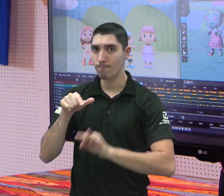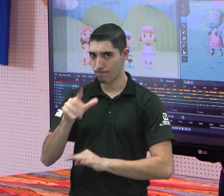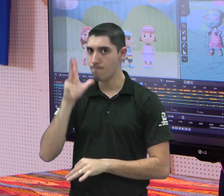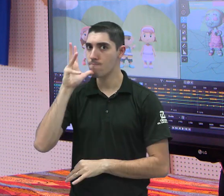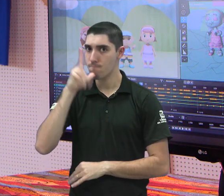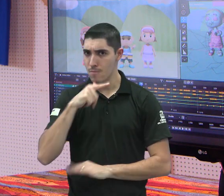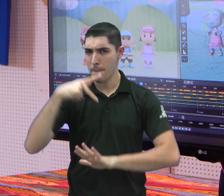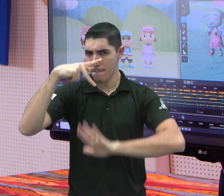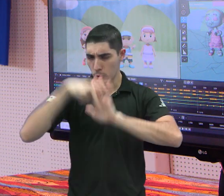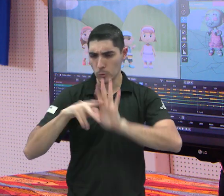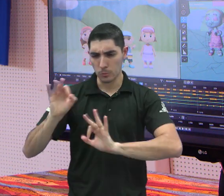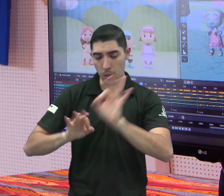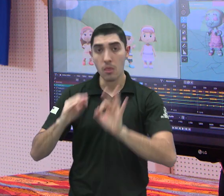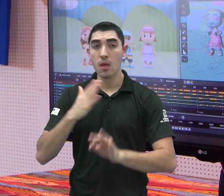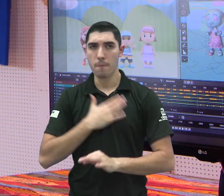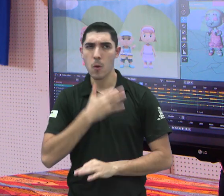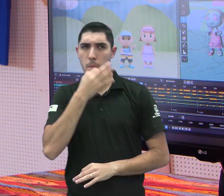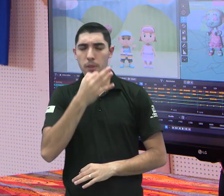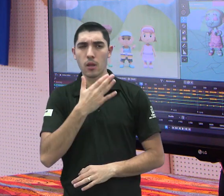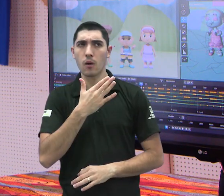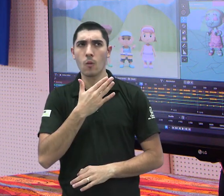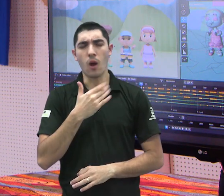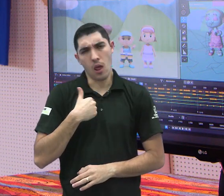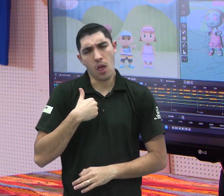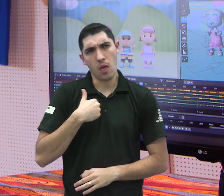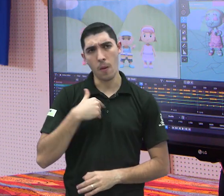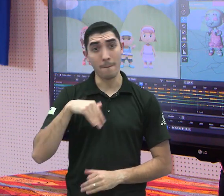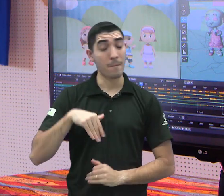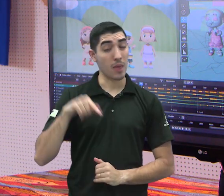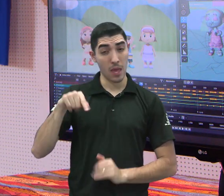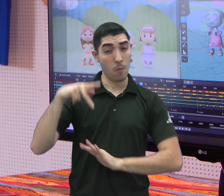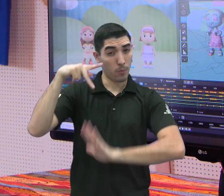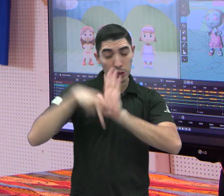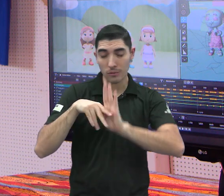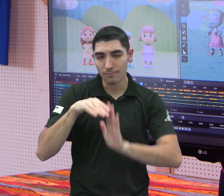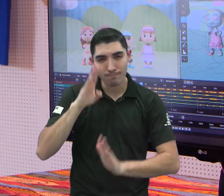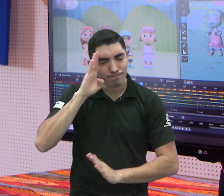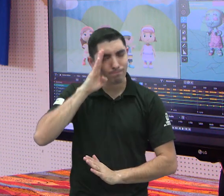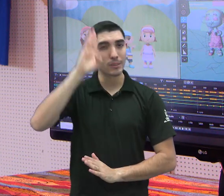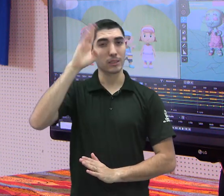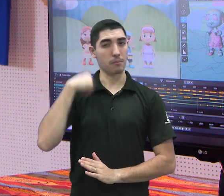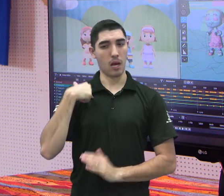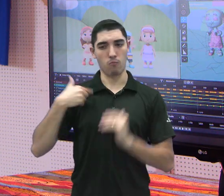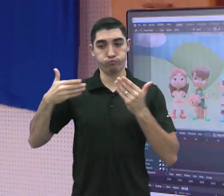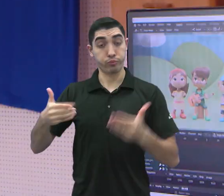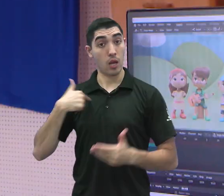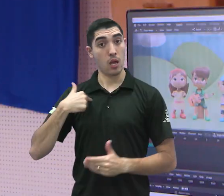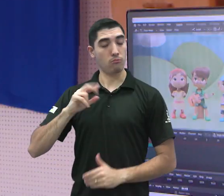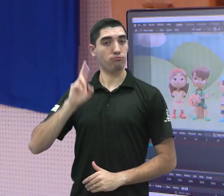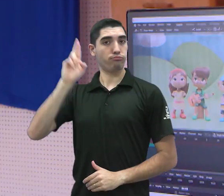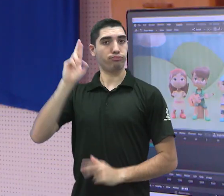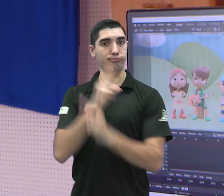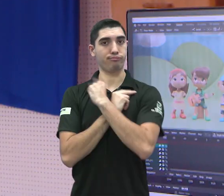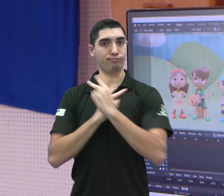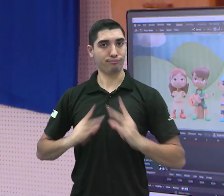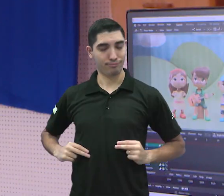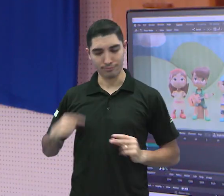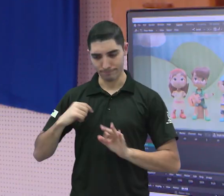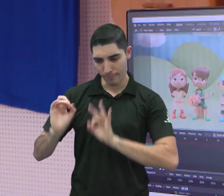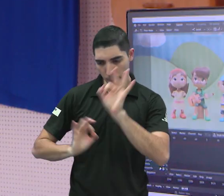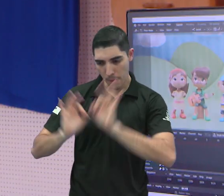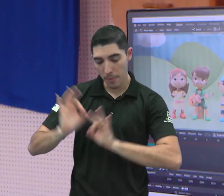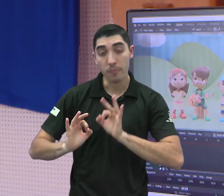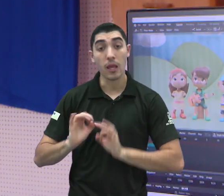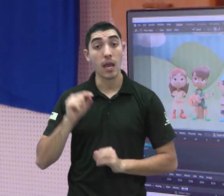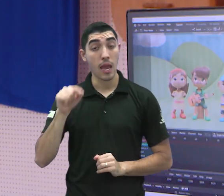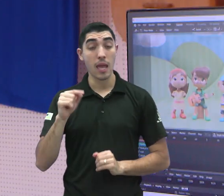bem desafiador. Eu acho que foi o maior projeto que eu tive como diretor, assim, né, produtor. A produção, ela